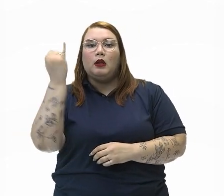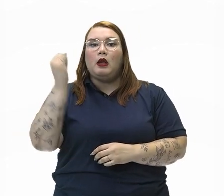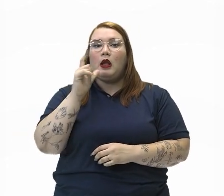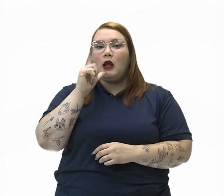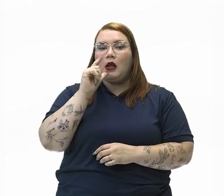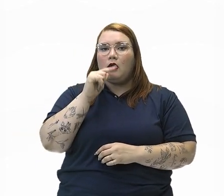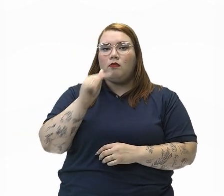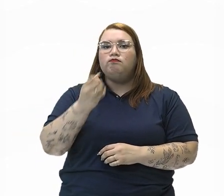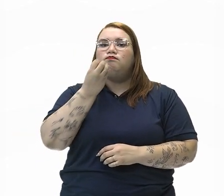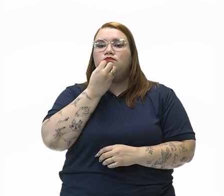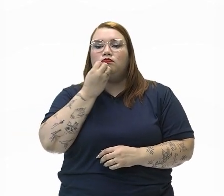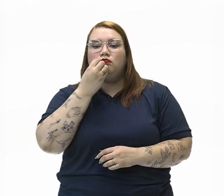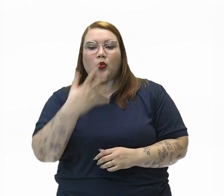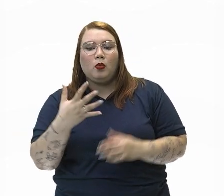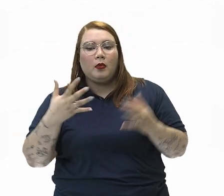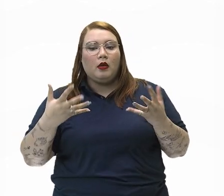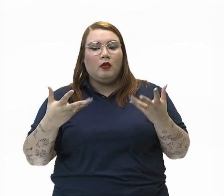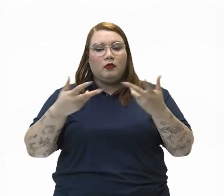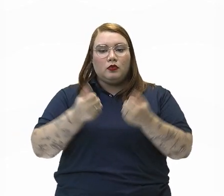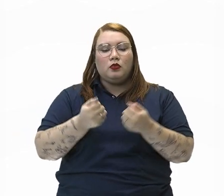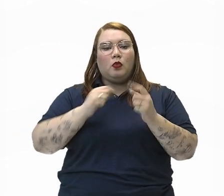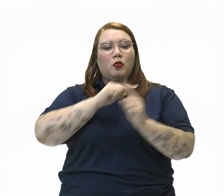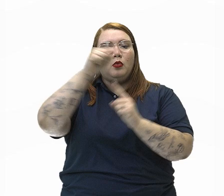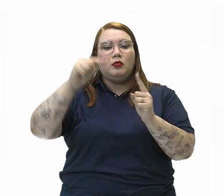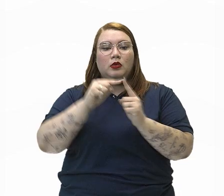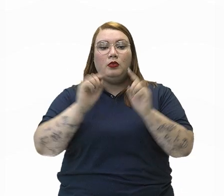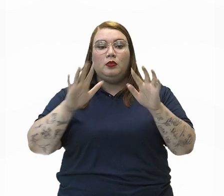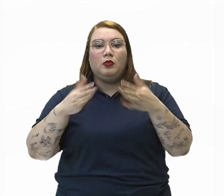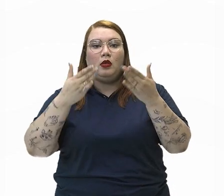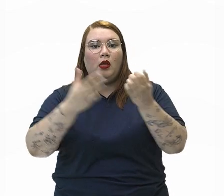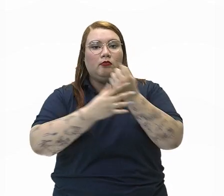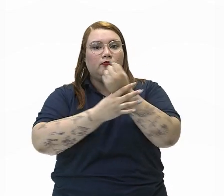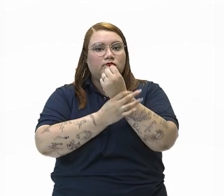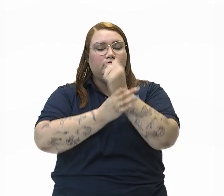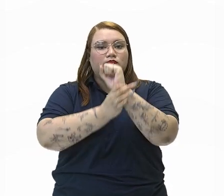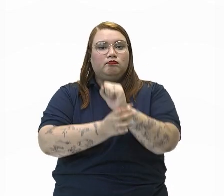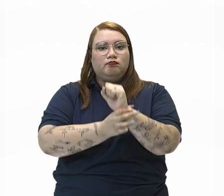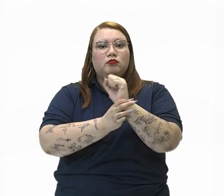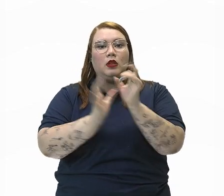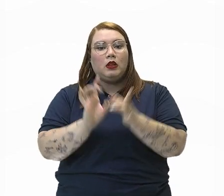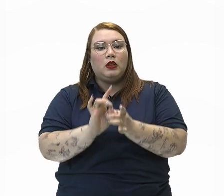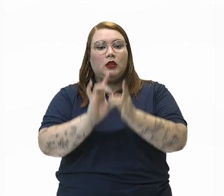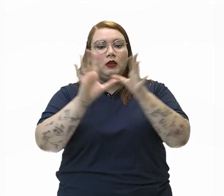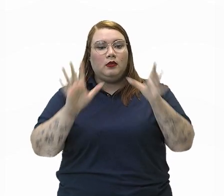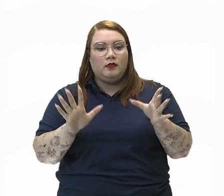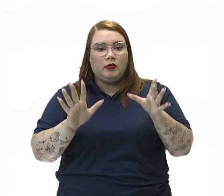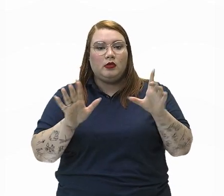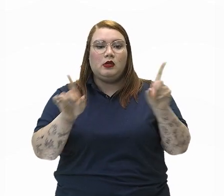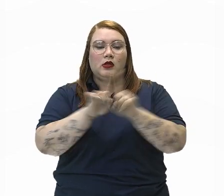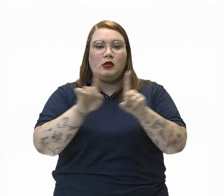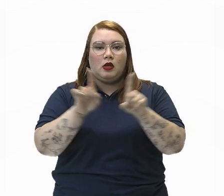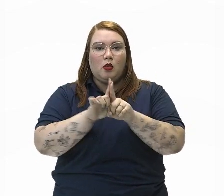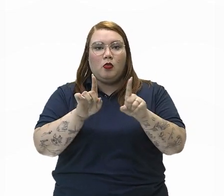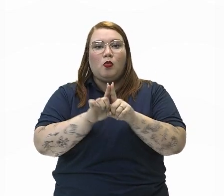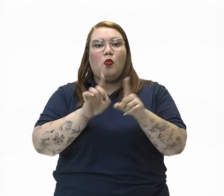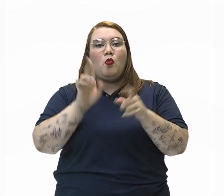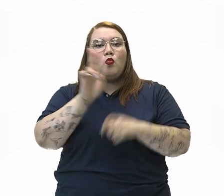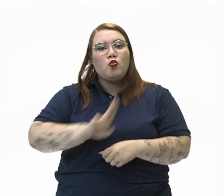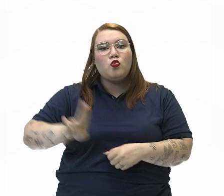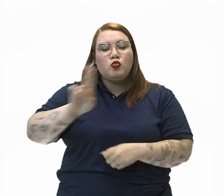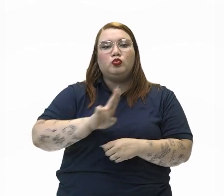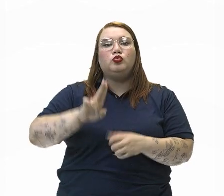bem precioso. E aí, como objetivo, assegurar a disponibilidade e gestão